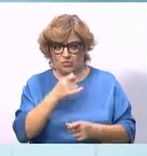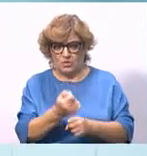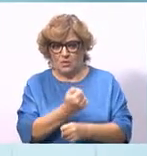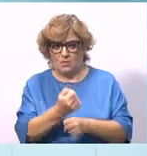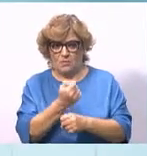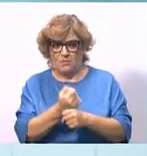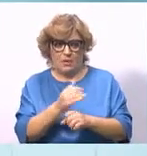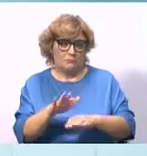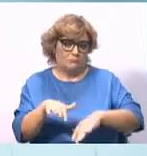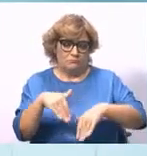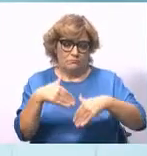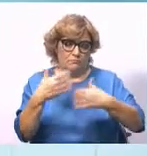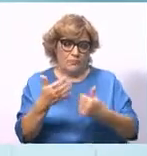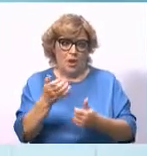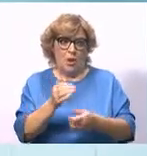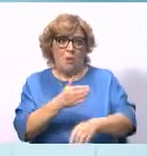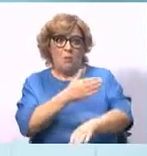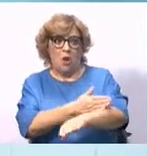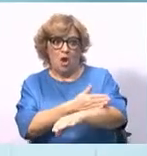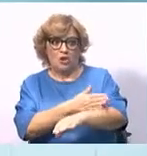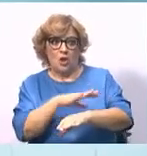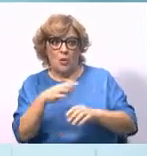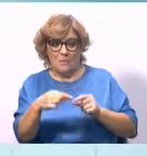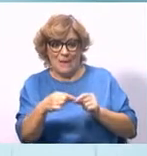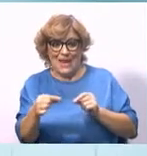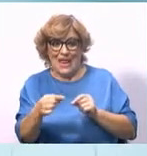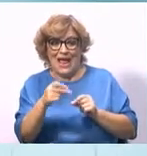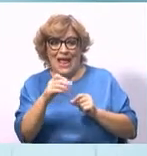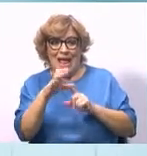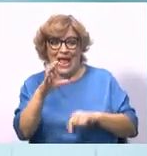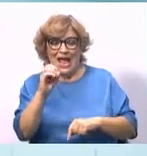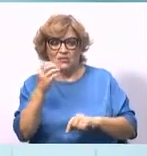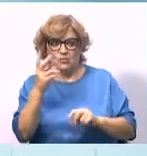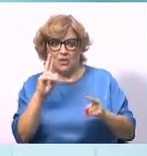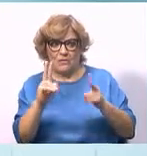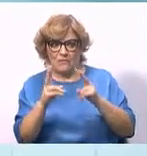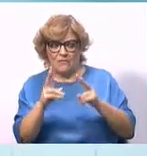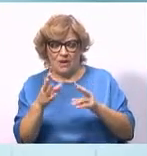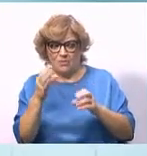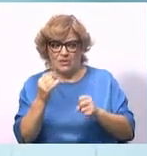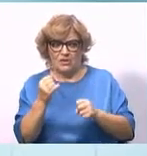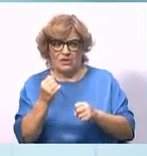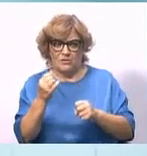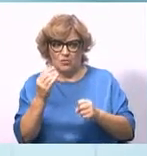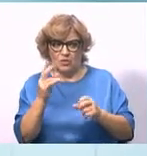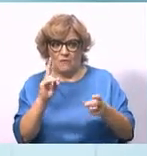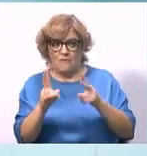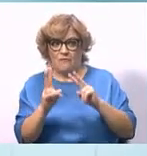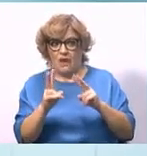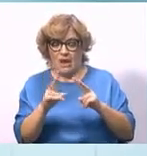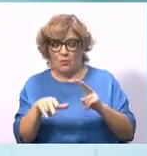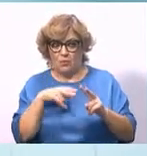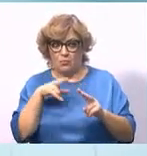trabalham com botas ou sapatos de biqueira de aço, muita indústria, serviços nem tanto, mas muita indústria